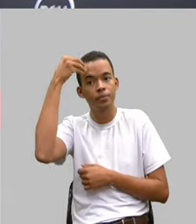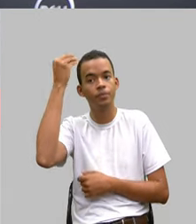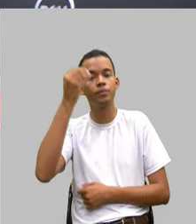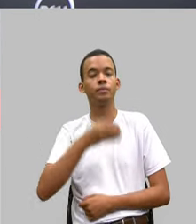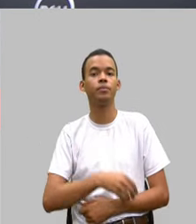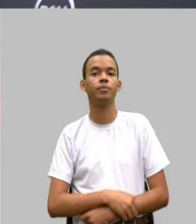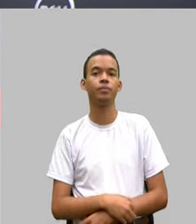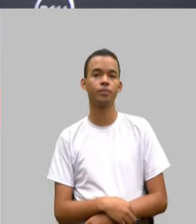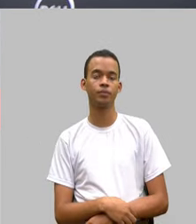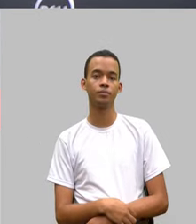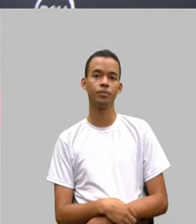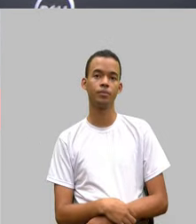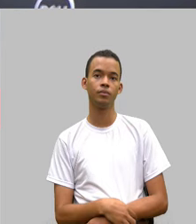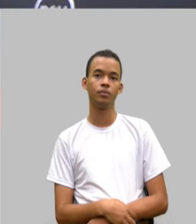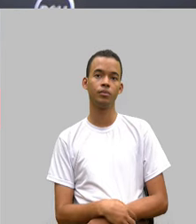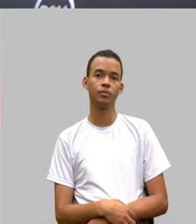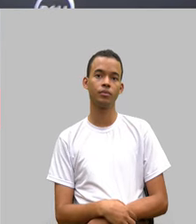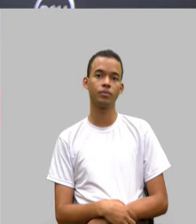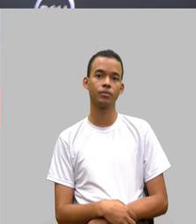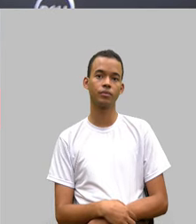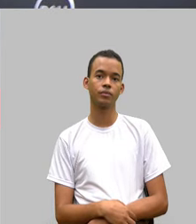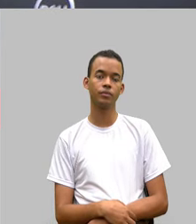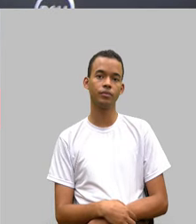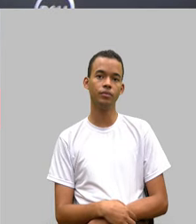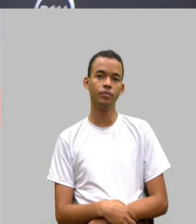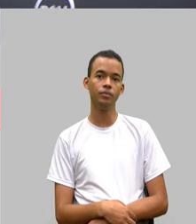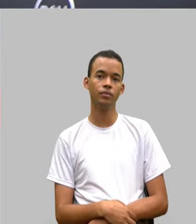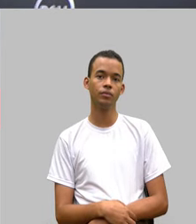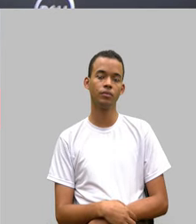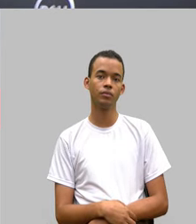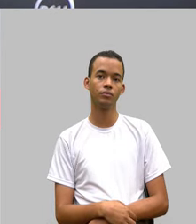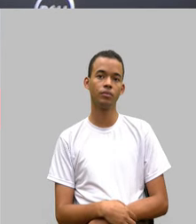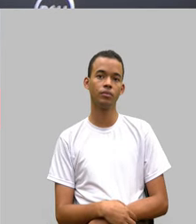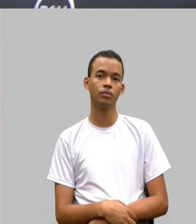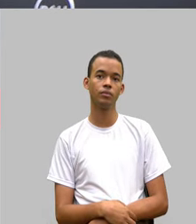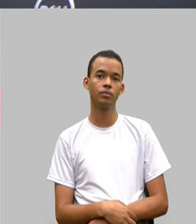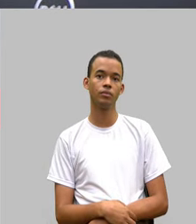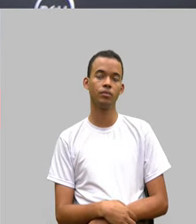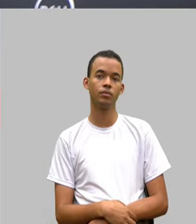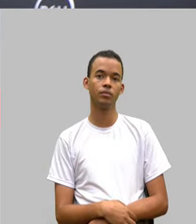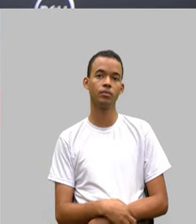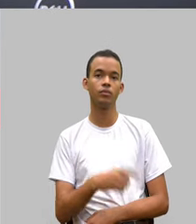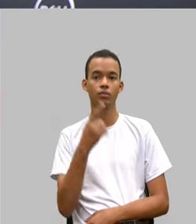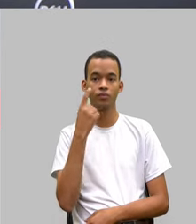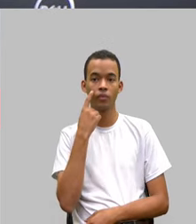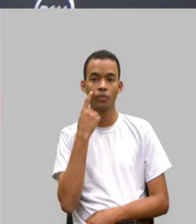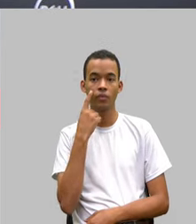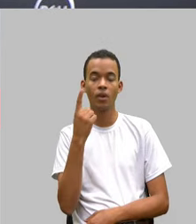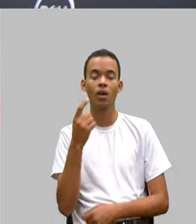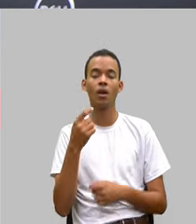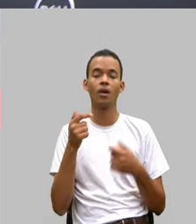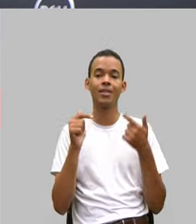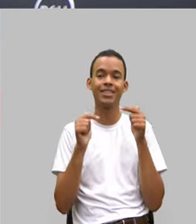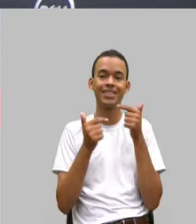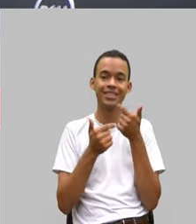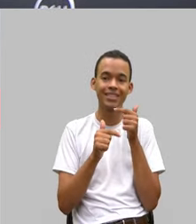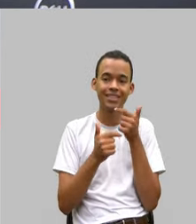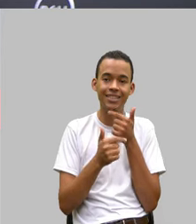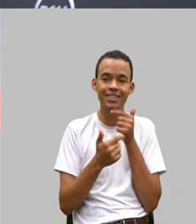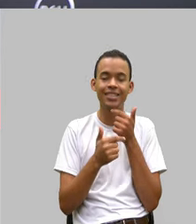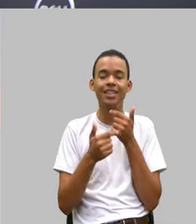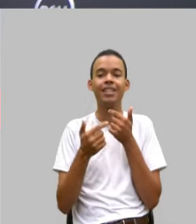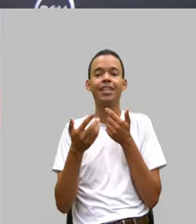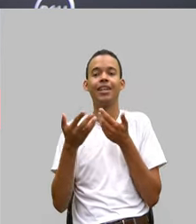cognitiva Ah então aqui ele já sorrindo conseguindo interagir né O que ele já não